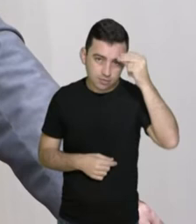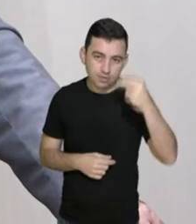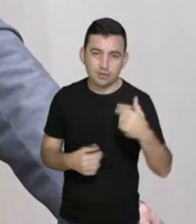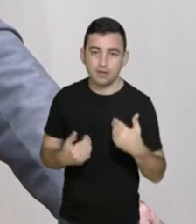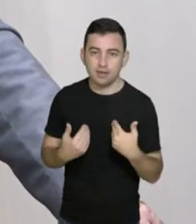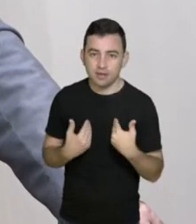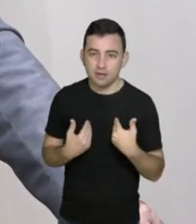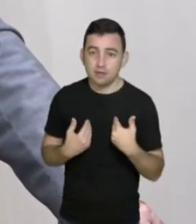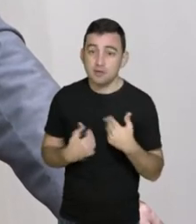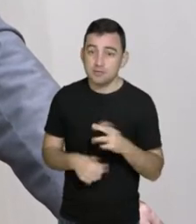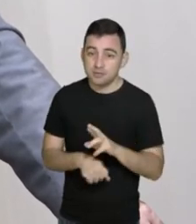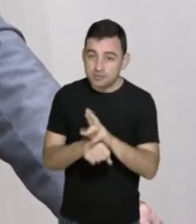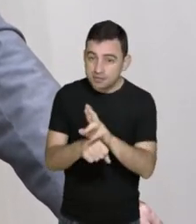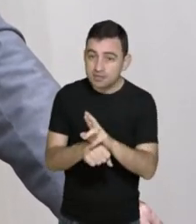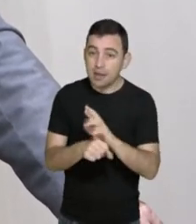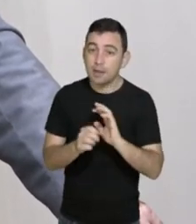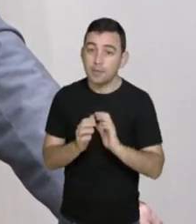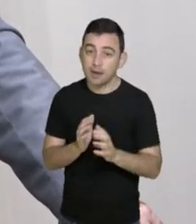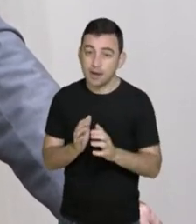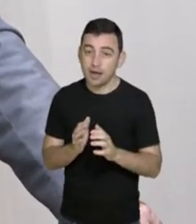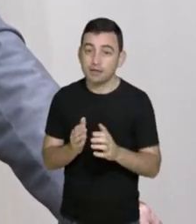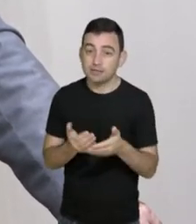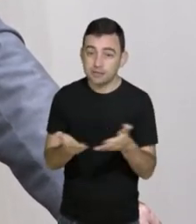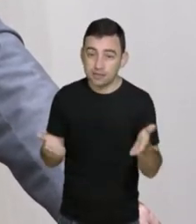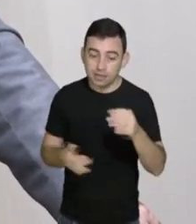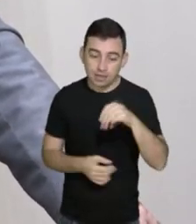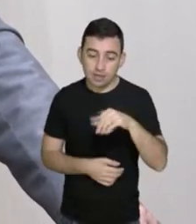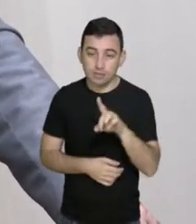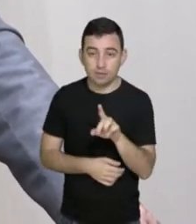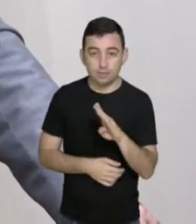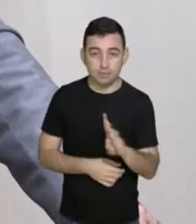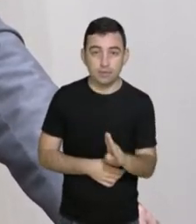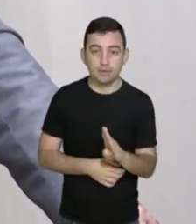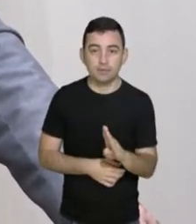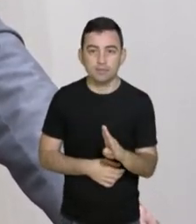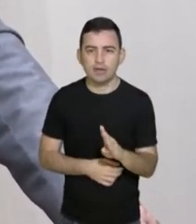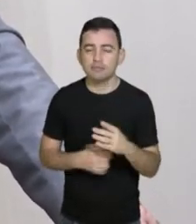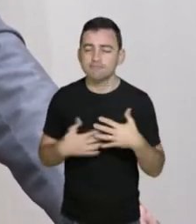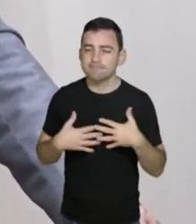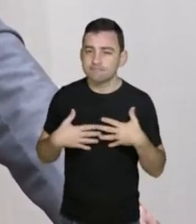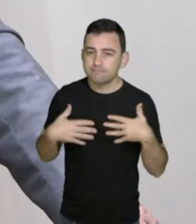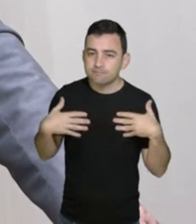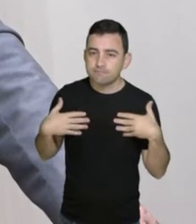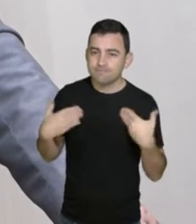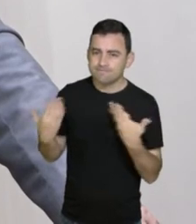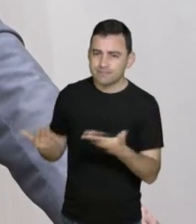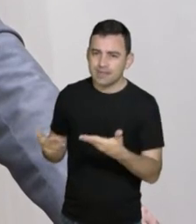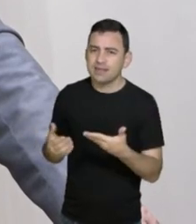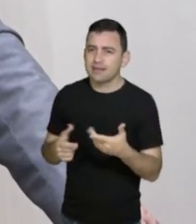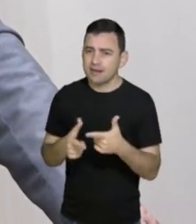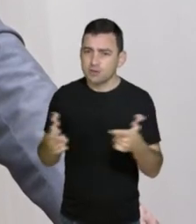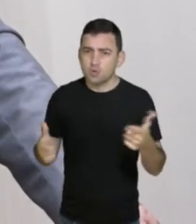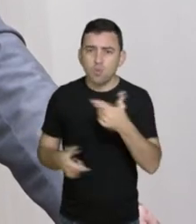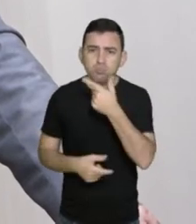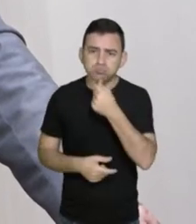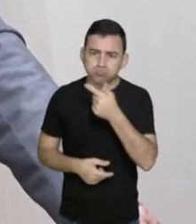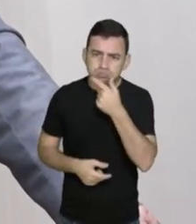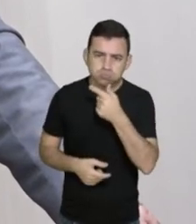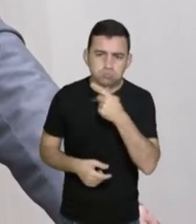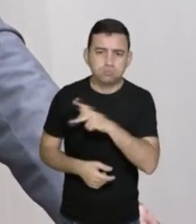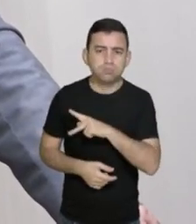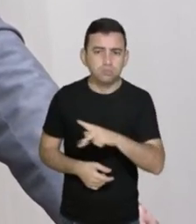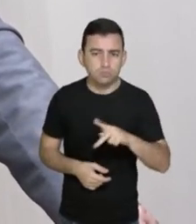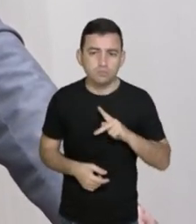em nome da bancada do MDB, a nossa homenagem a este grande homem público, a este grande